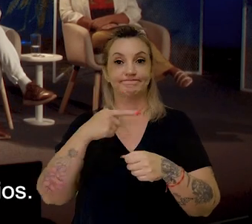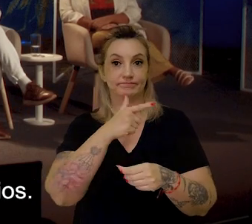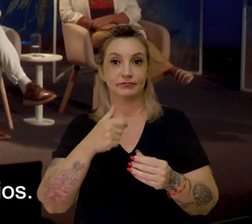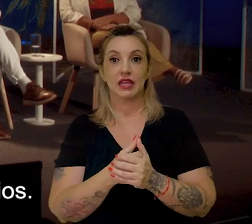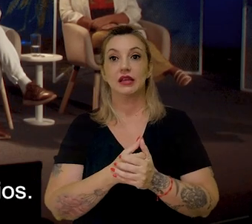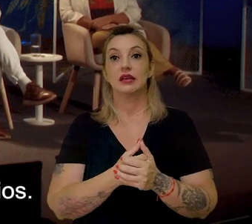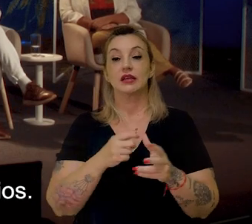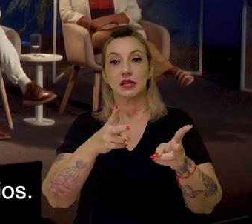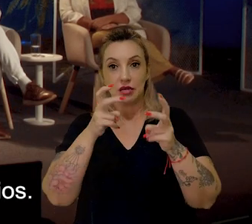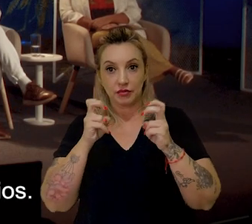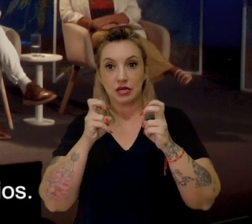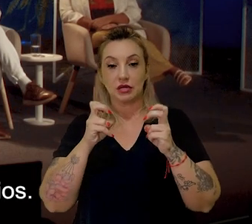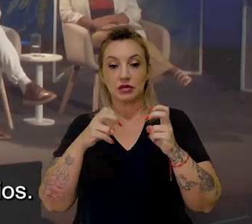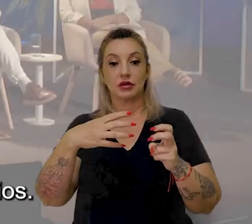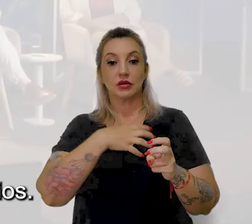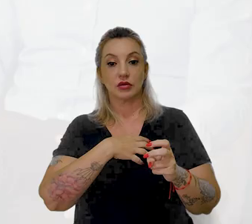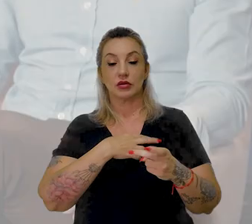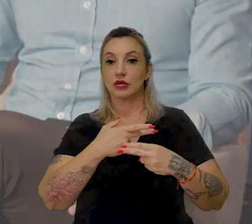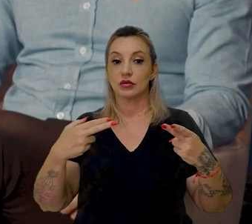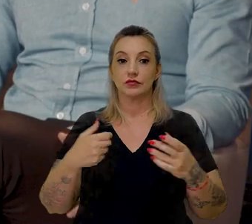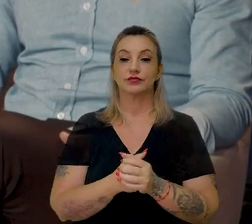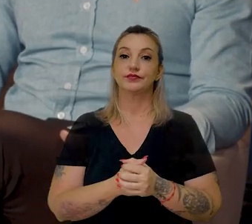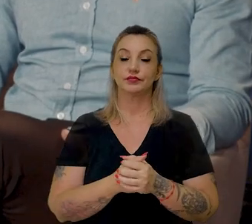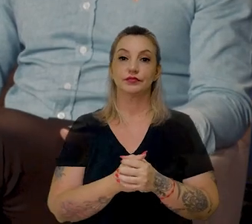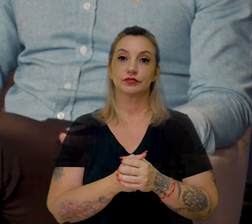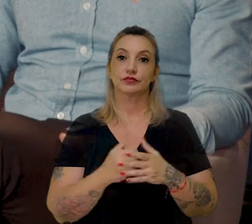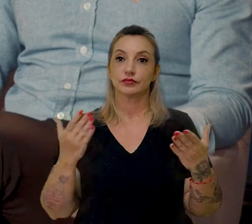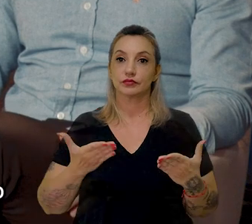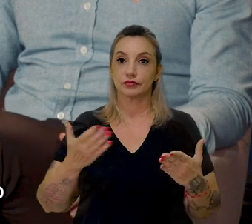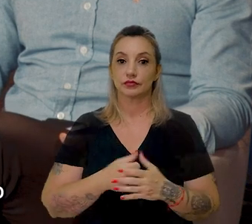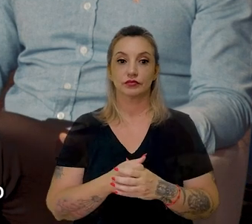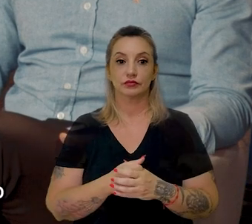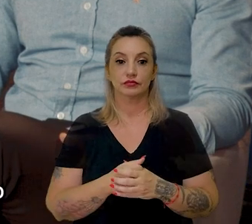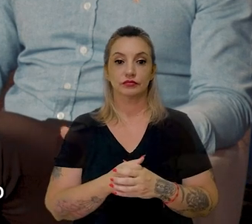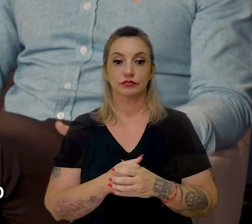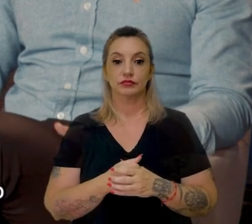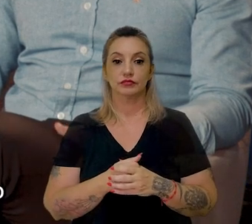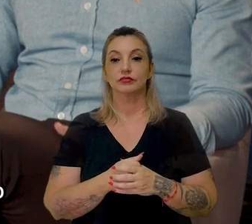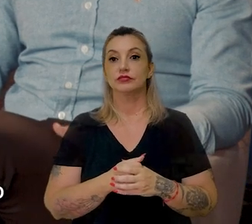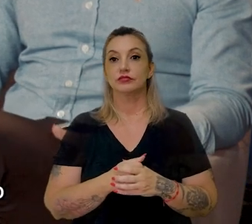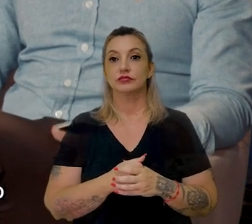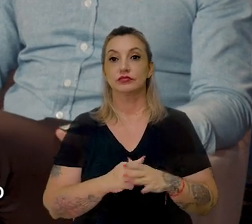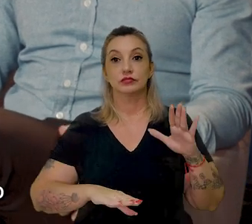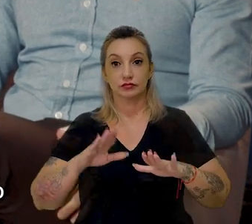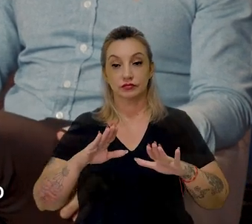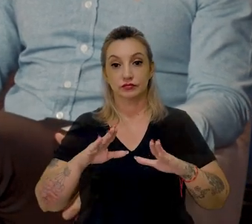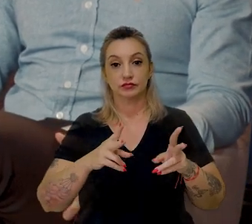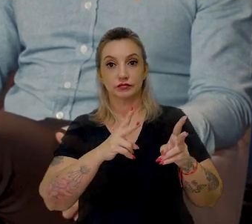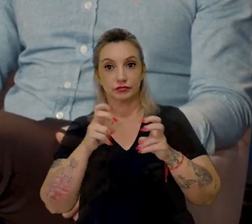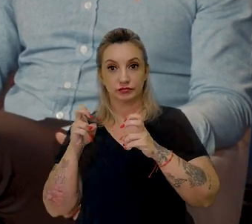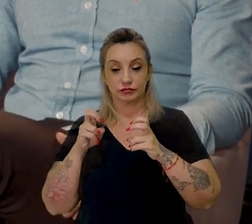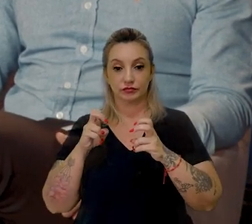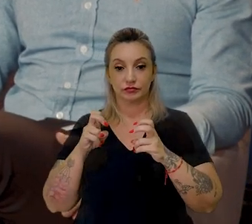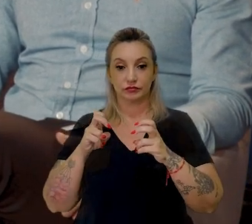então é aí que você percebe que isso vai impactar os negócios Eh agora saindo do ponto de vista talvez dos negócios mas observando